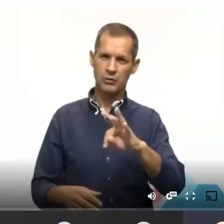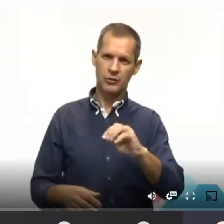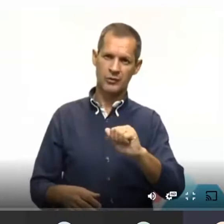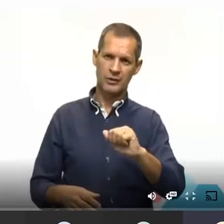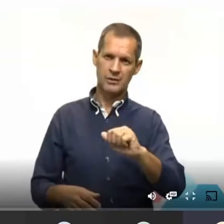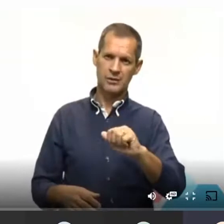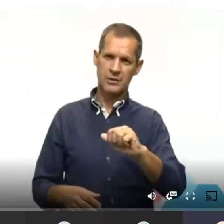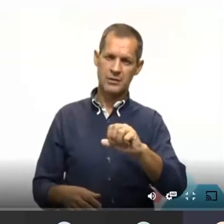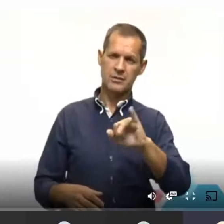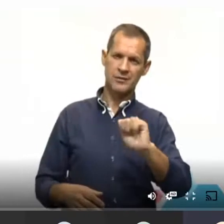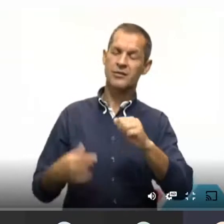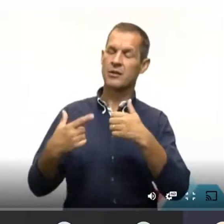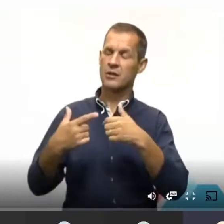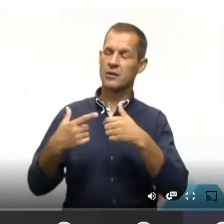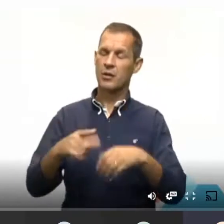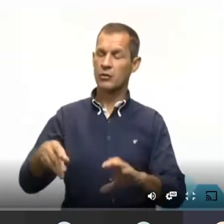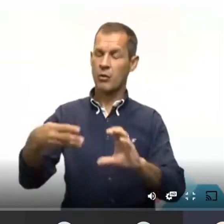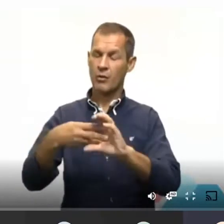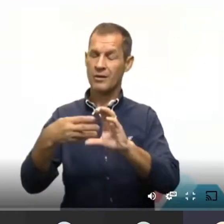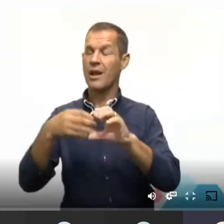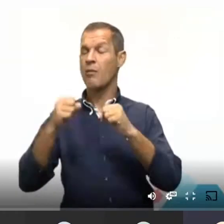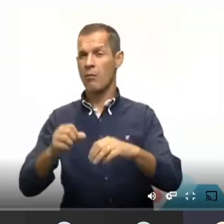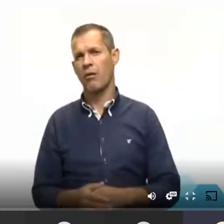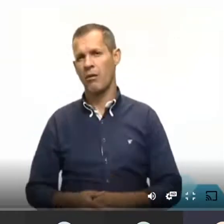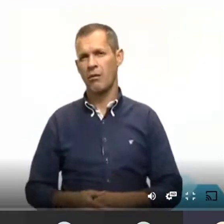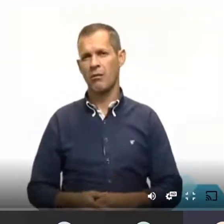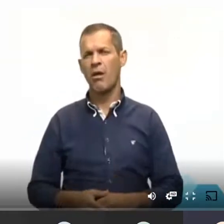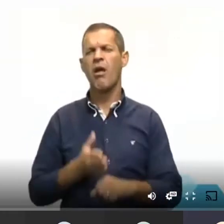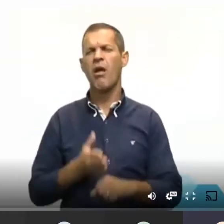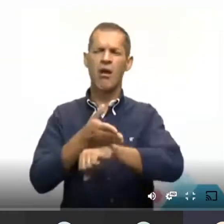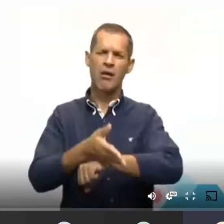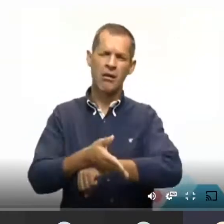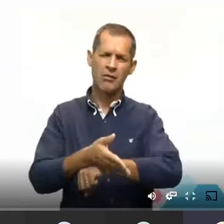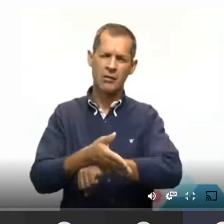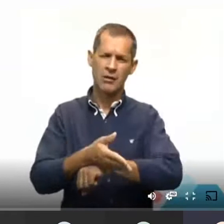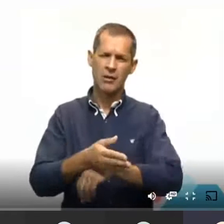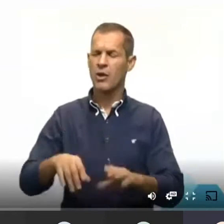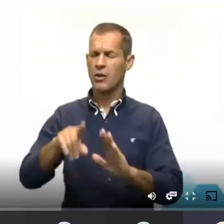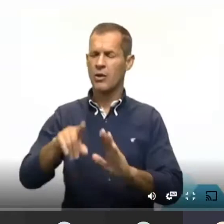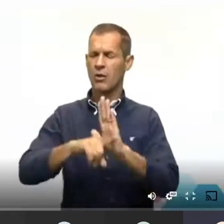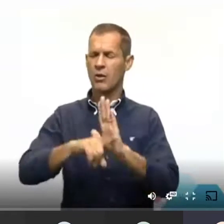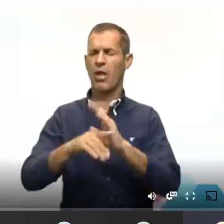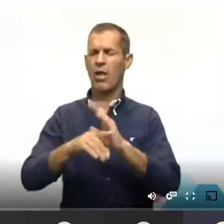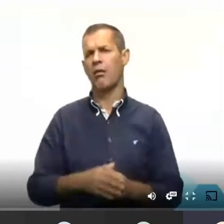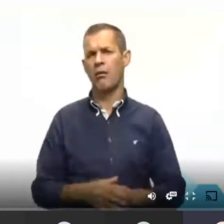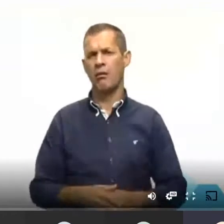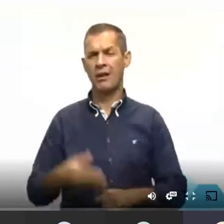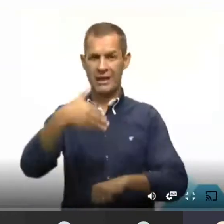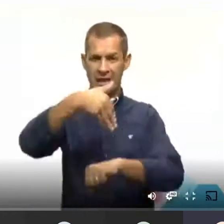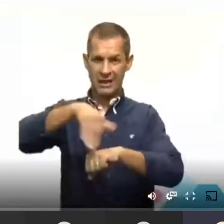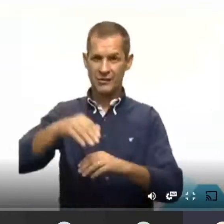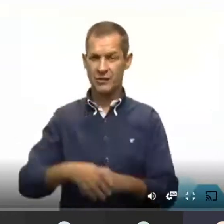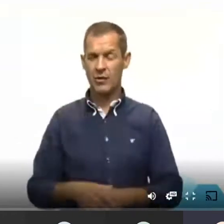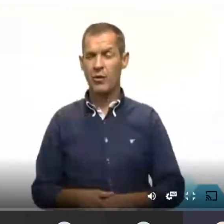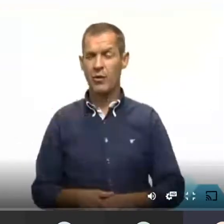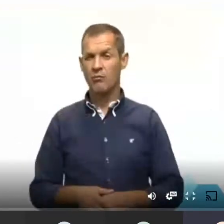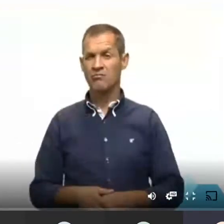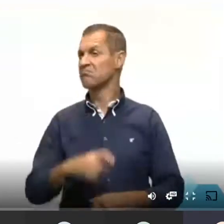novo, ou essa célula pode entrar em um processo de